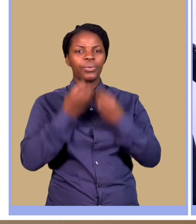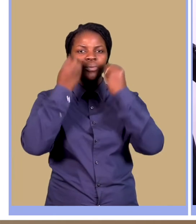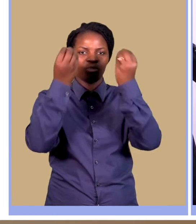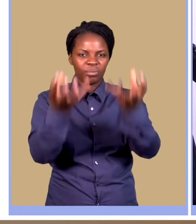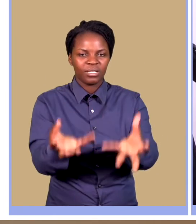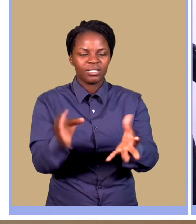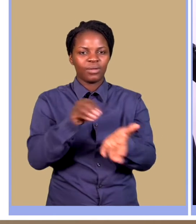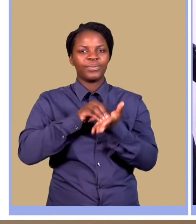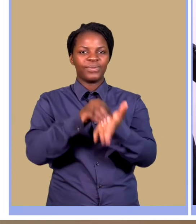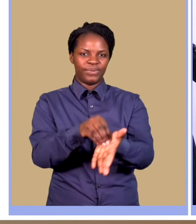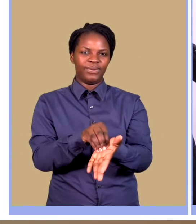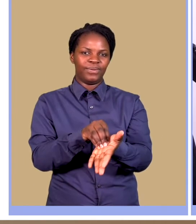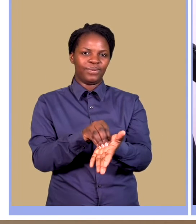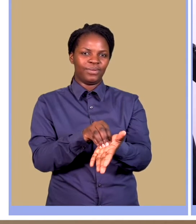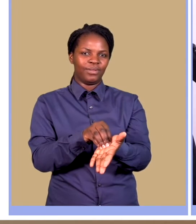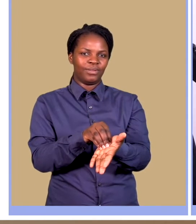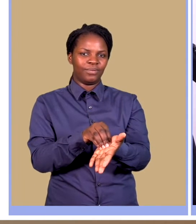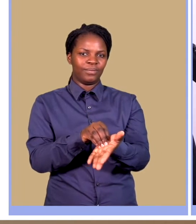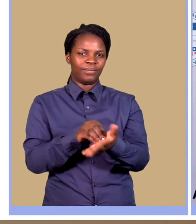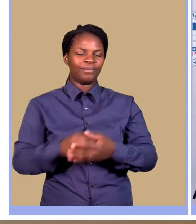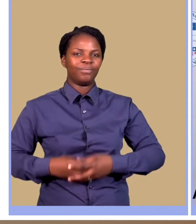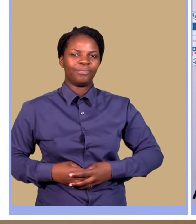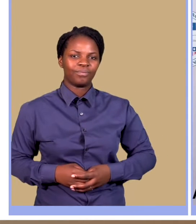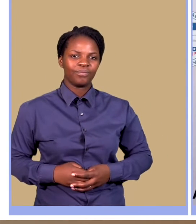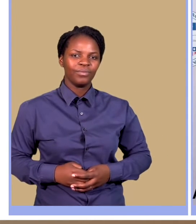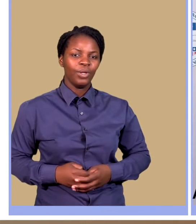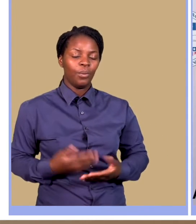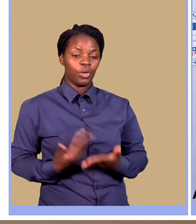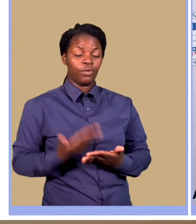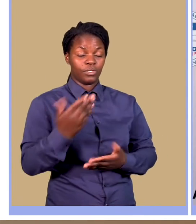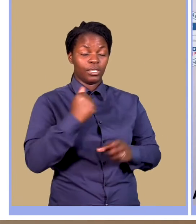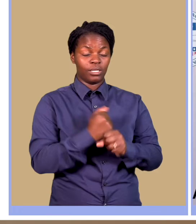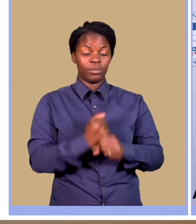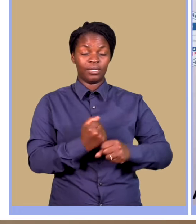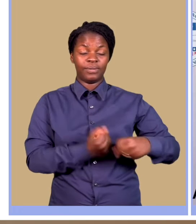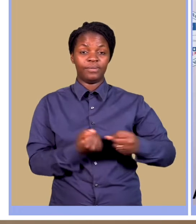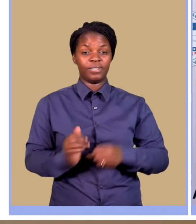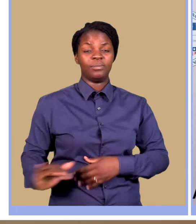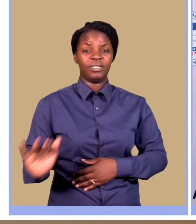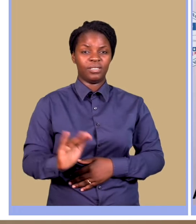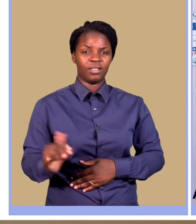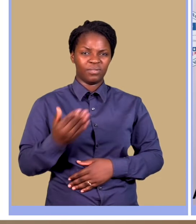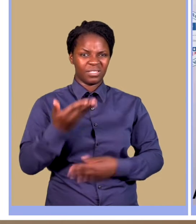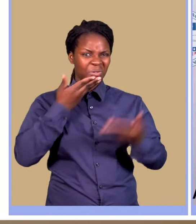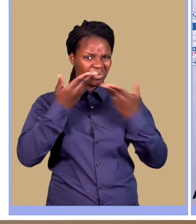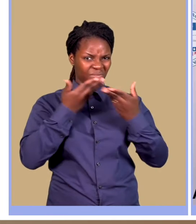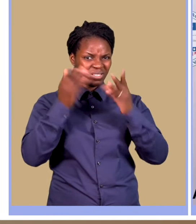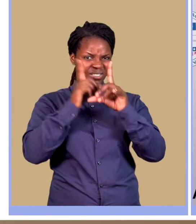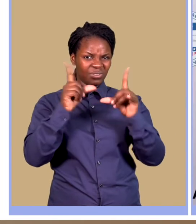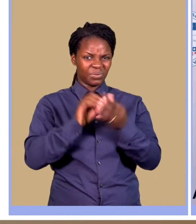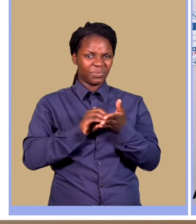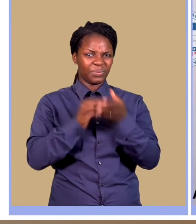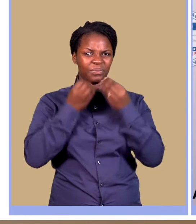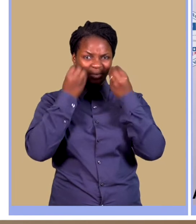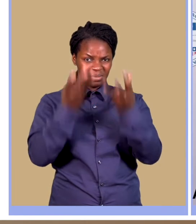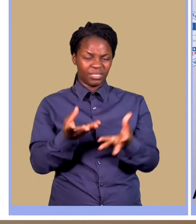né, falar com eles para a questão do ambiente comece mesmo lá no quarteirão, no bairro, e possa